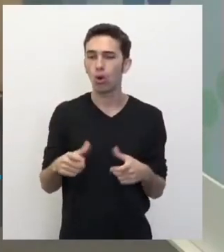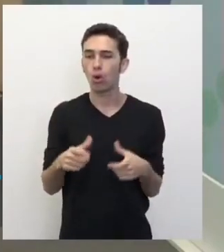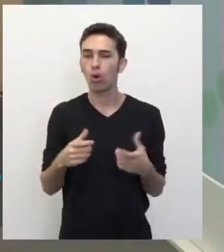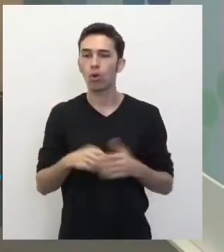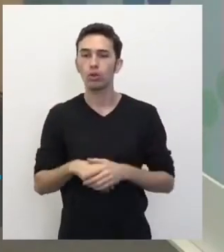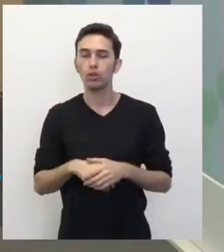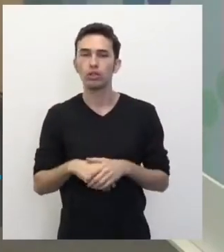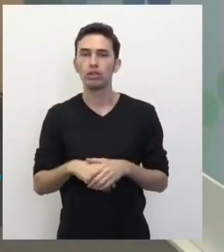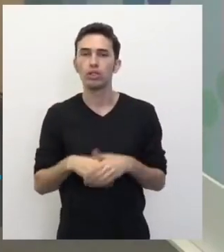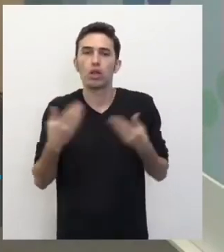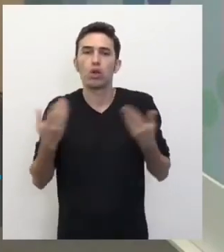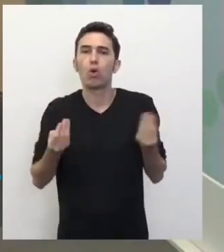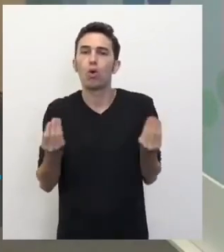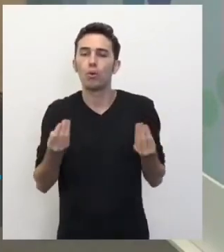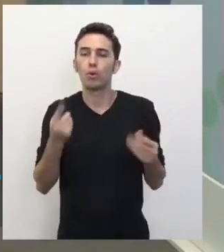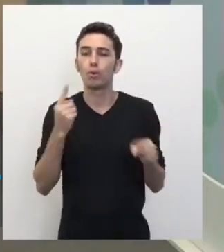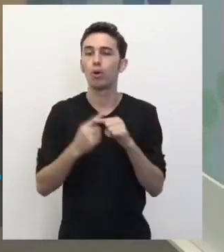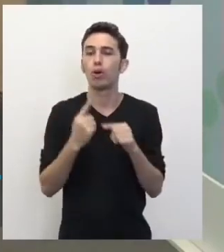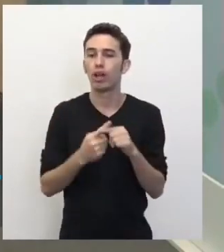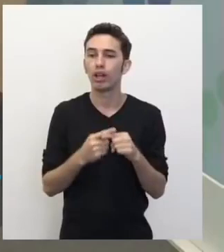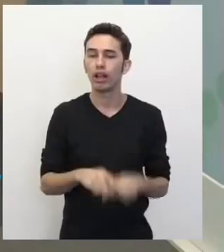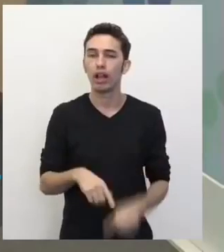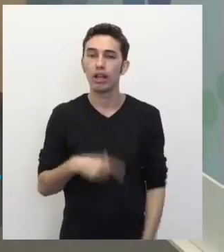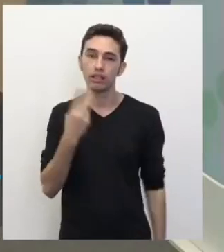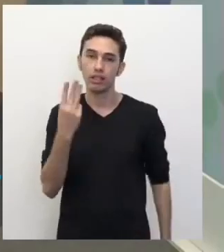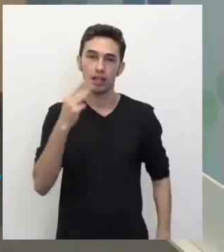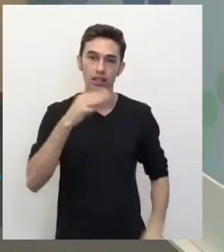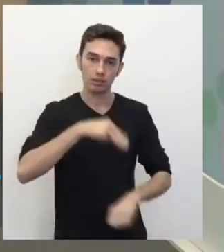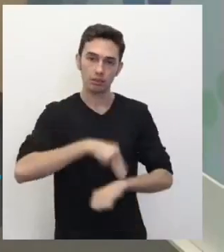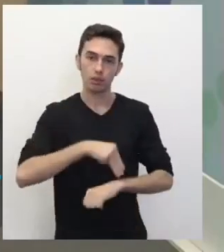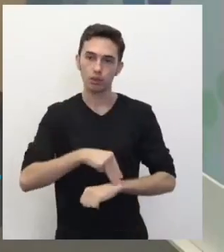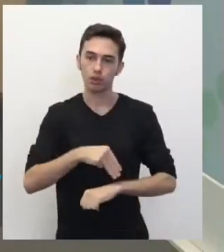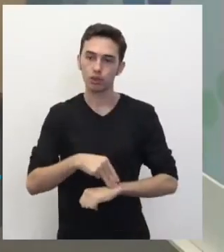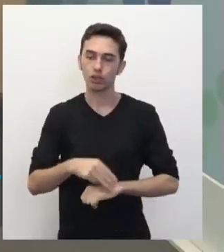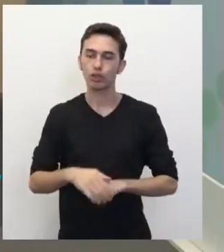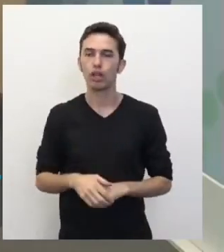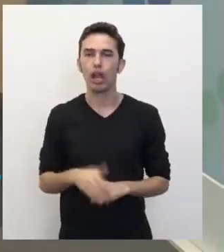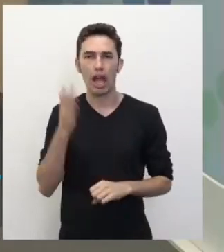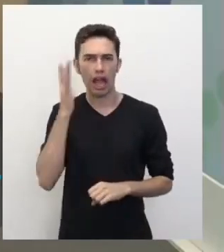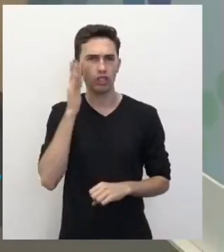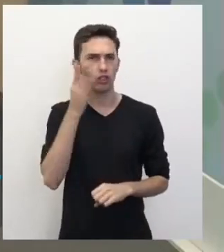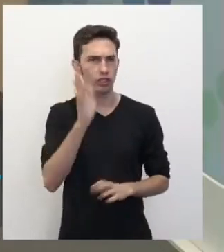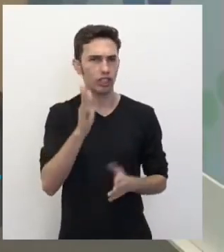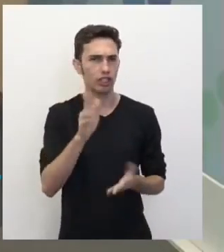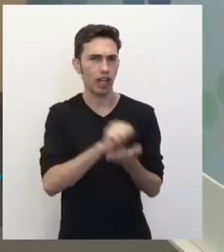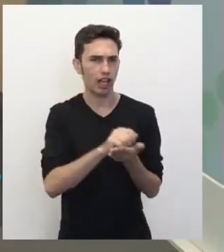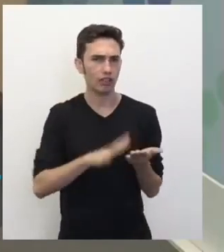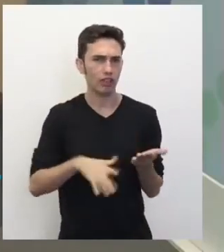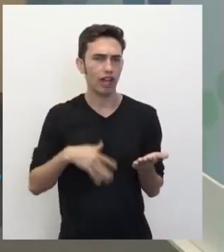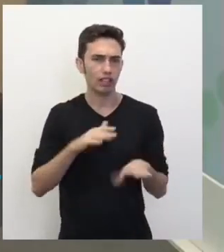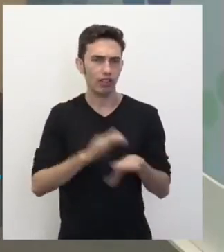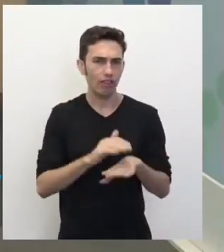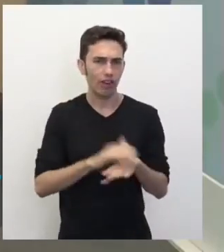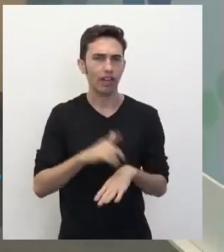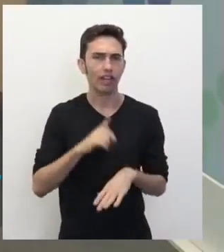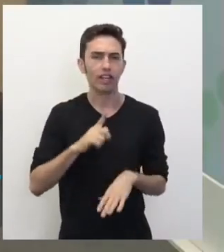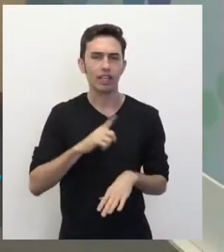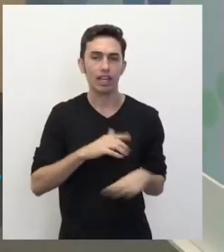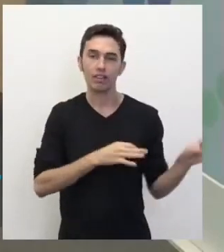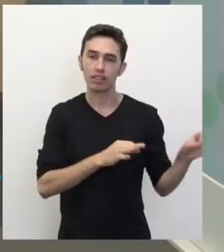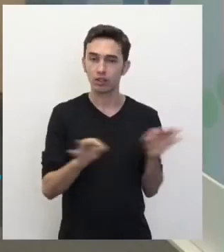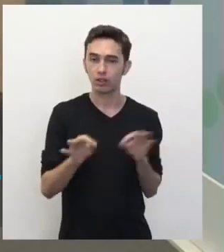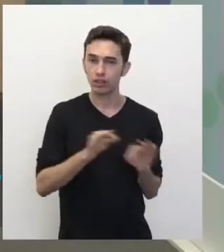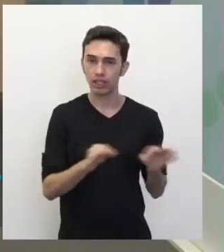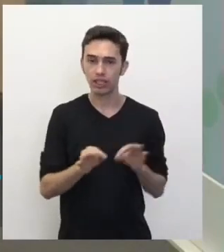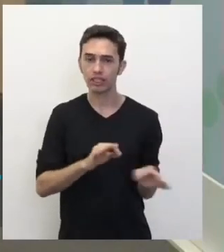quê. Então, eu vou dar 3 minutinhos para vocês, provavelmente vocês já tenham feito essa atividade, conseguir sistematizar aí